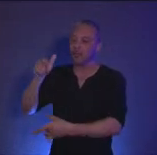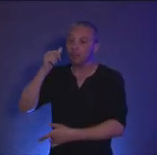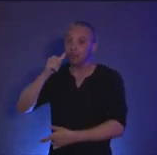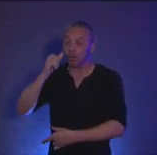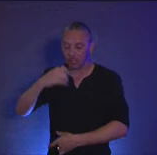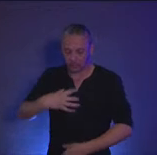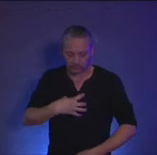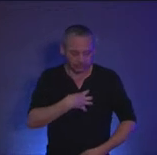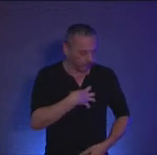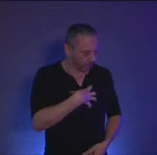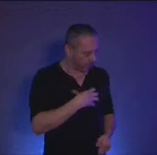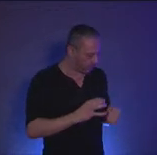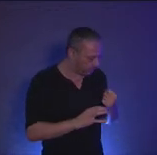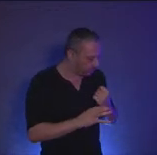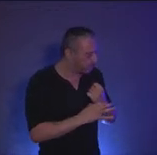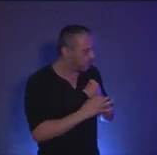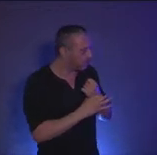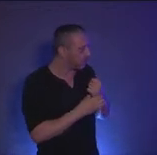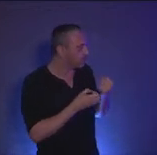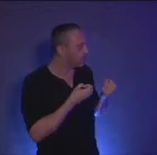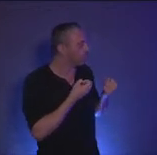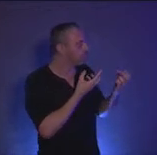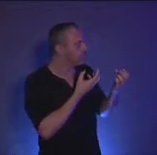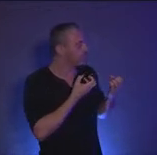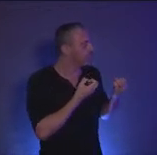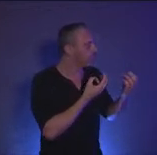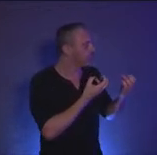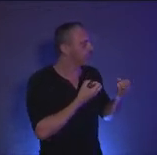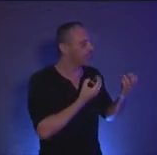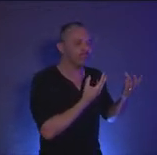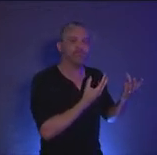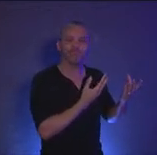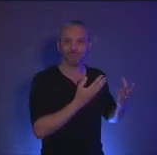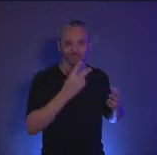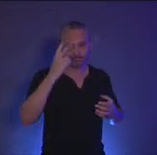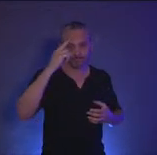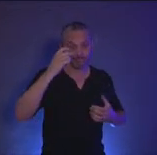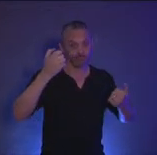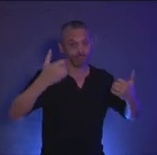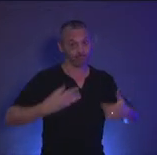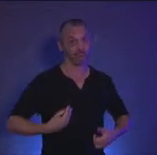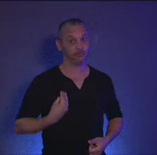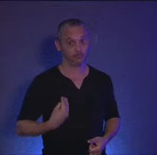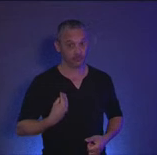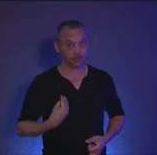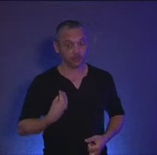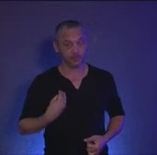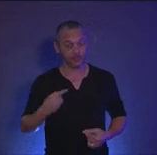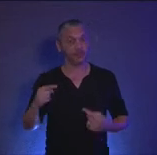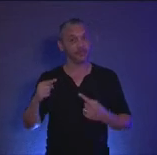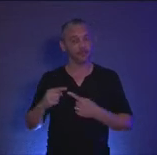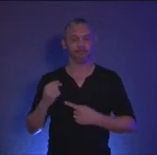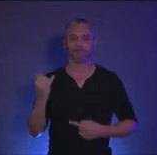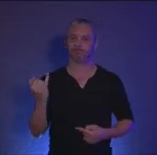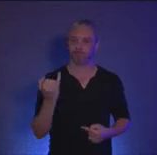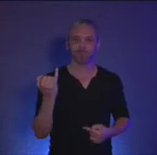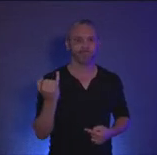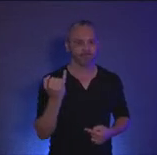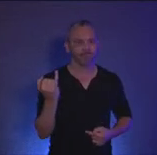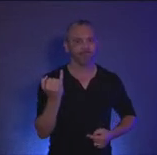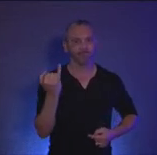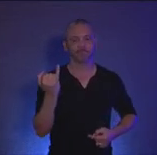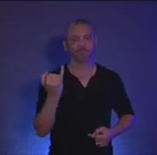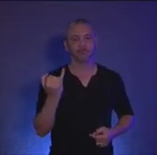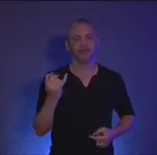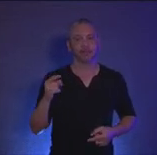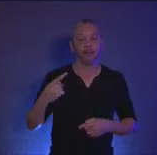sentissem seguras e à vontade para poder falar as suas histórias. Então, isso fez toda a diferença, até porque assim,